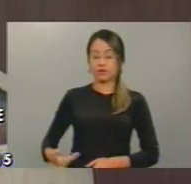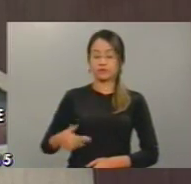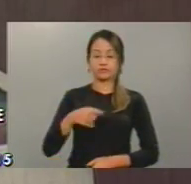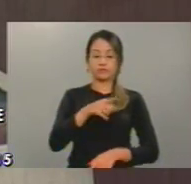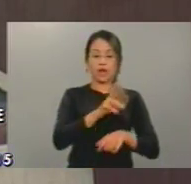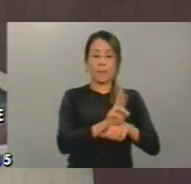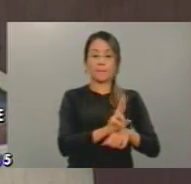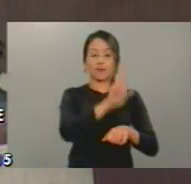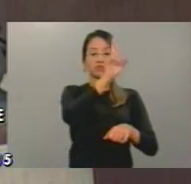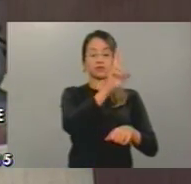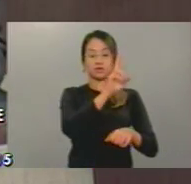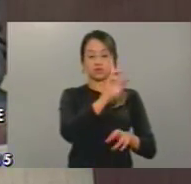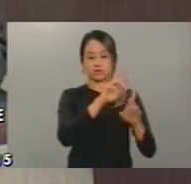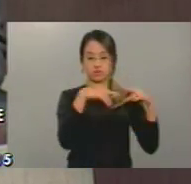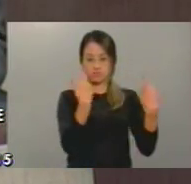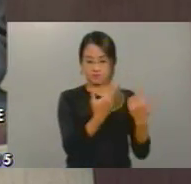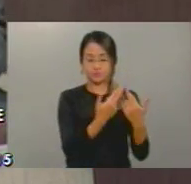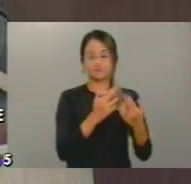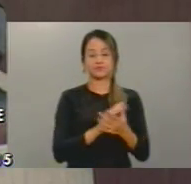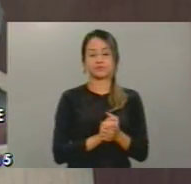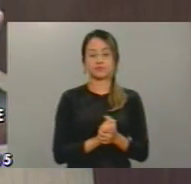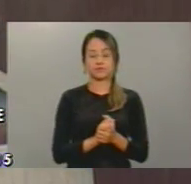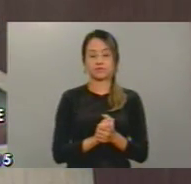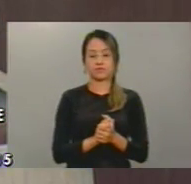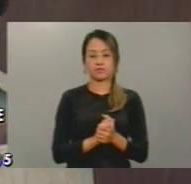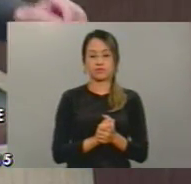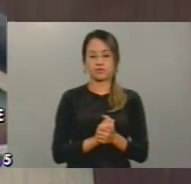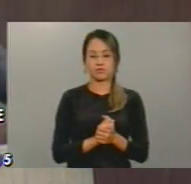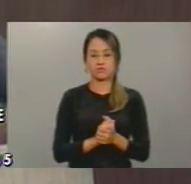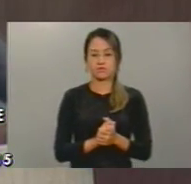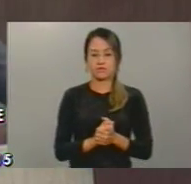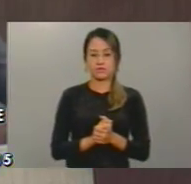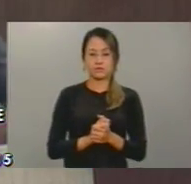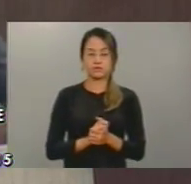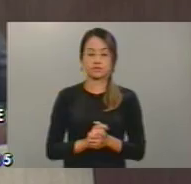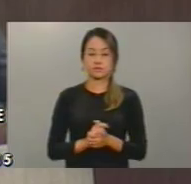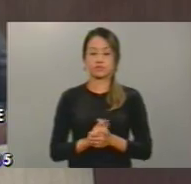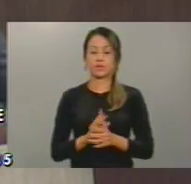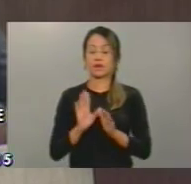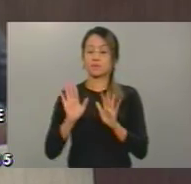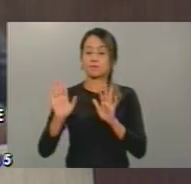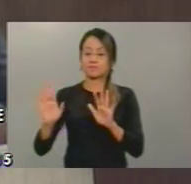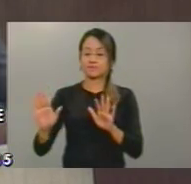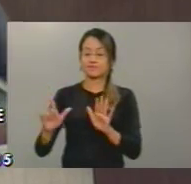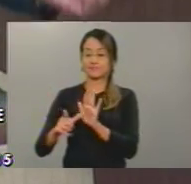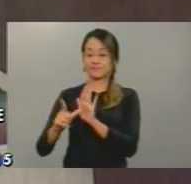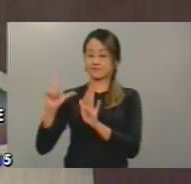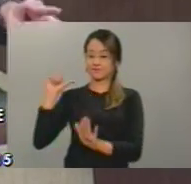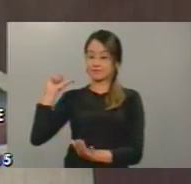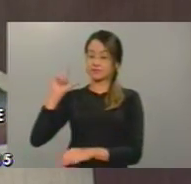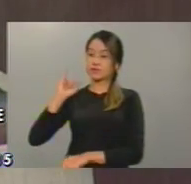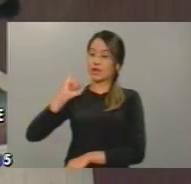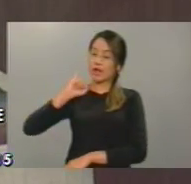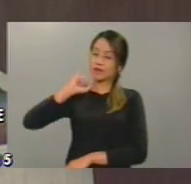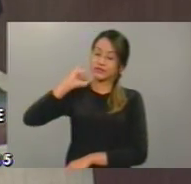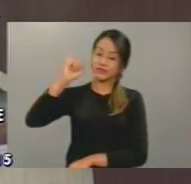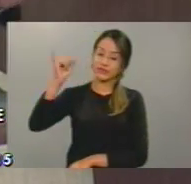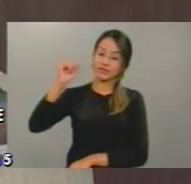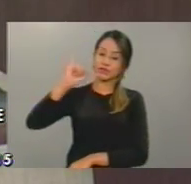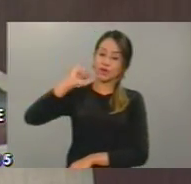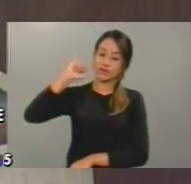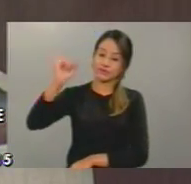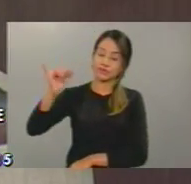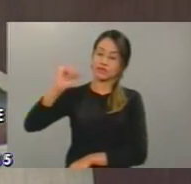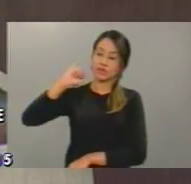Agora, eu queria dizer, sobretudo, que não faltaram alertas, não faltaram avisos. Não faltaram